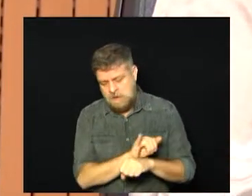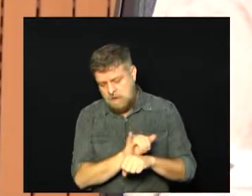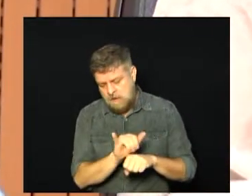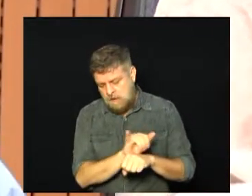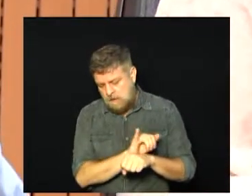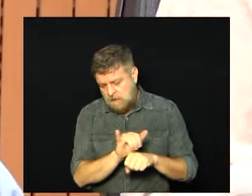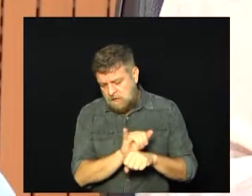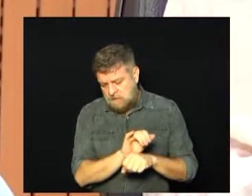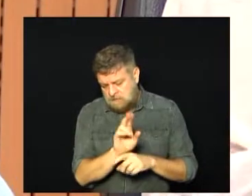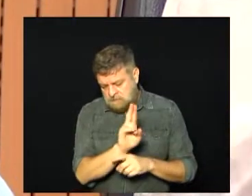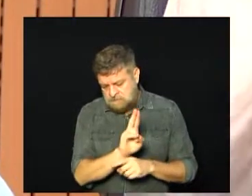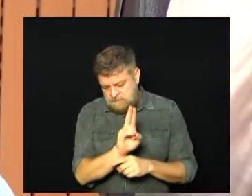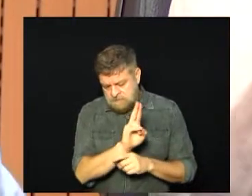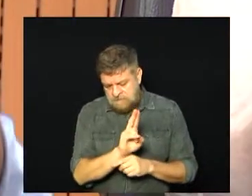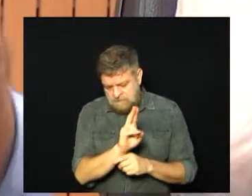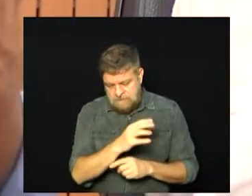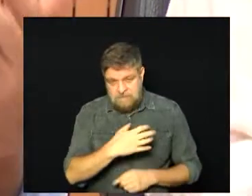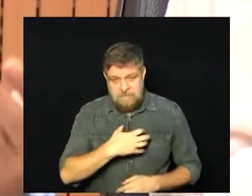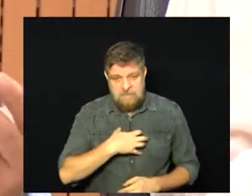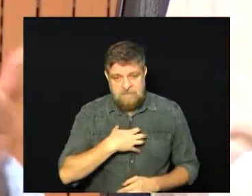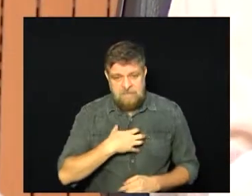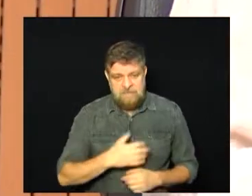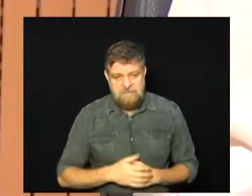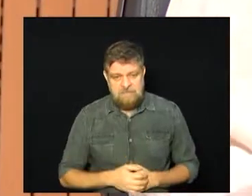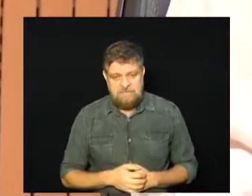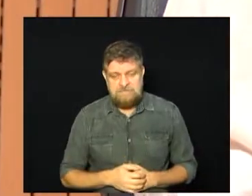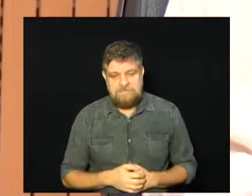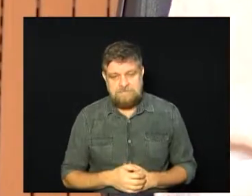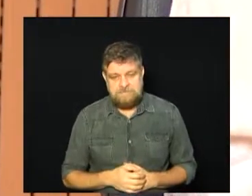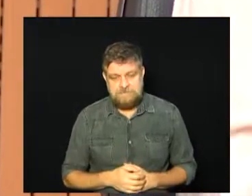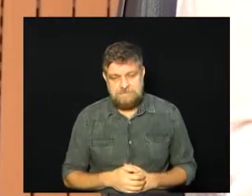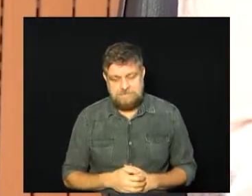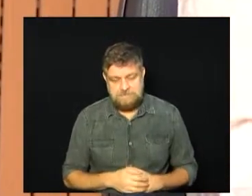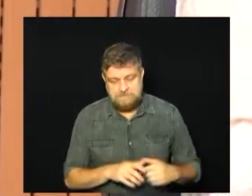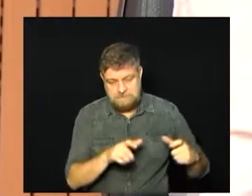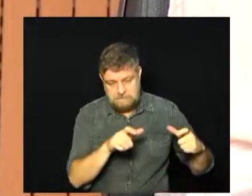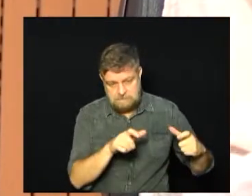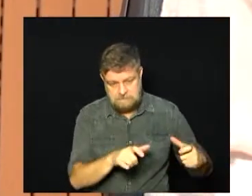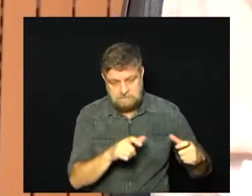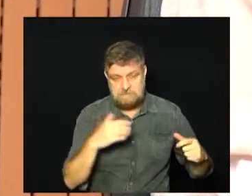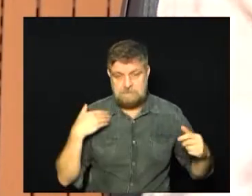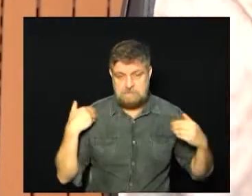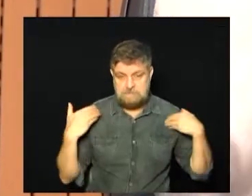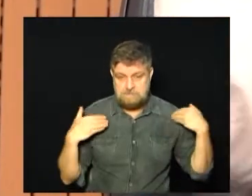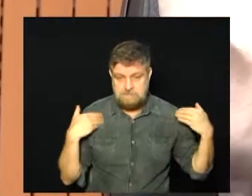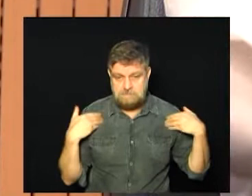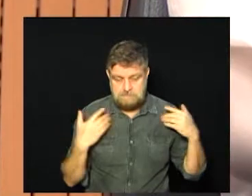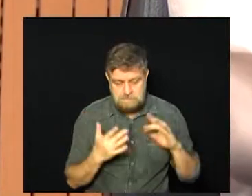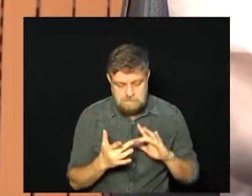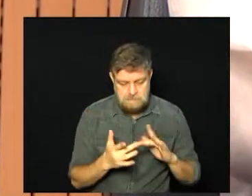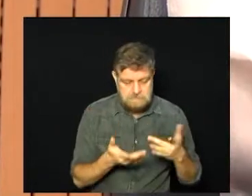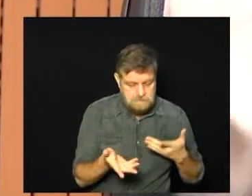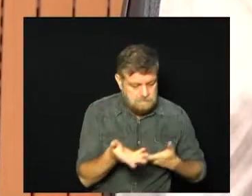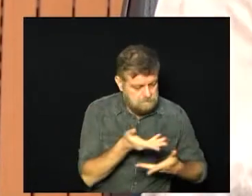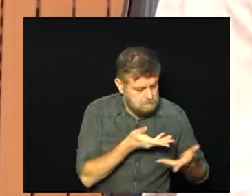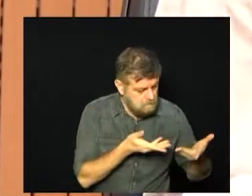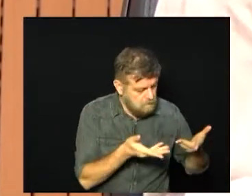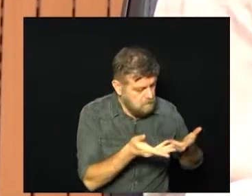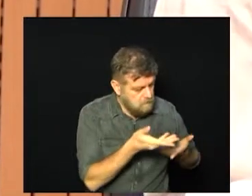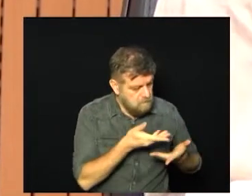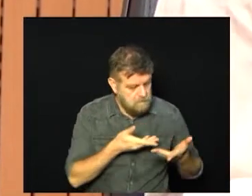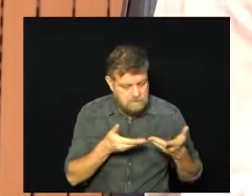utilizado de uma forma que ofereça espaços de lazer, convívio,